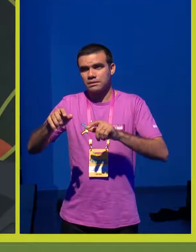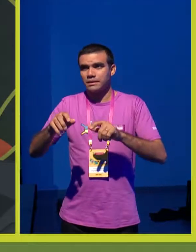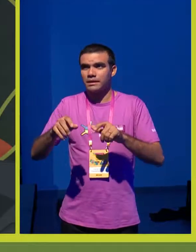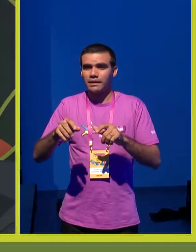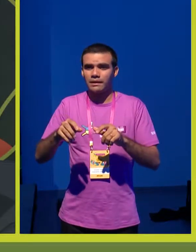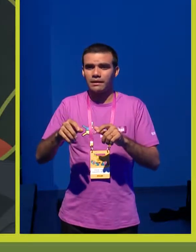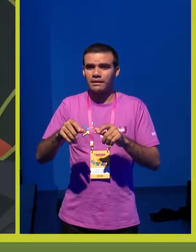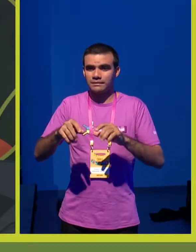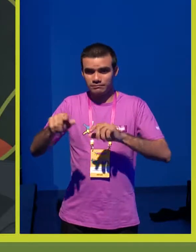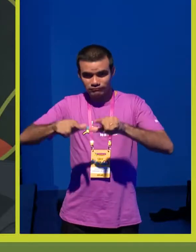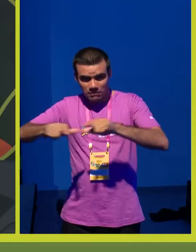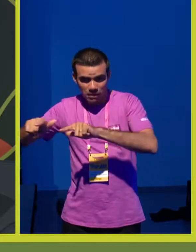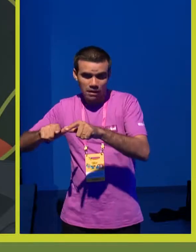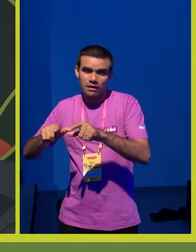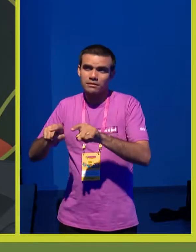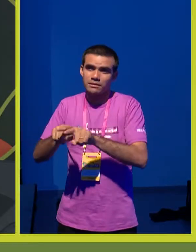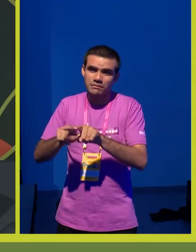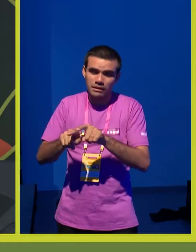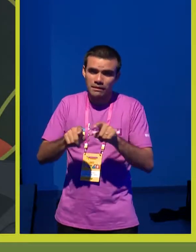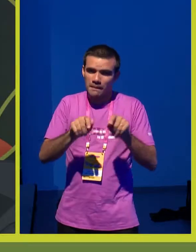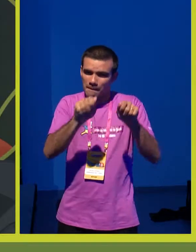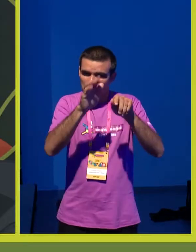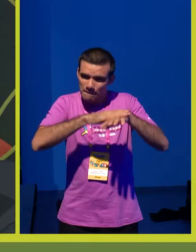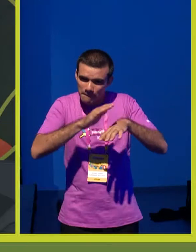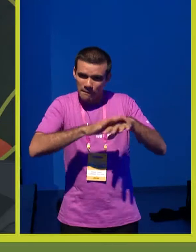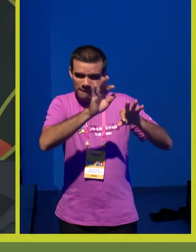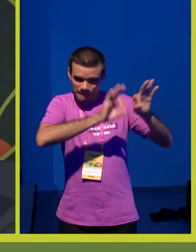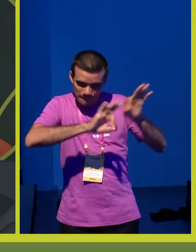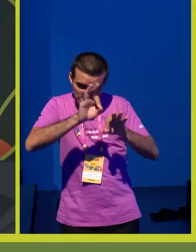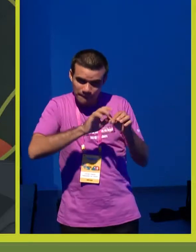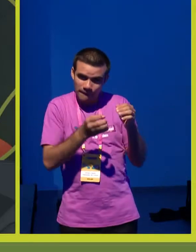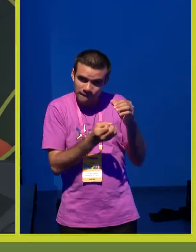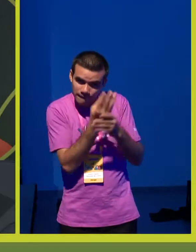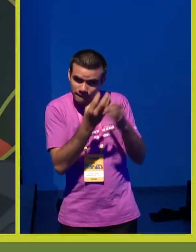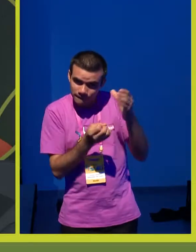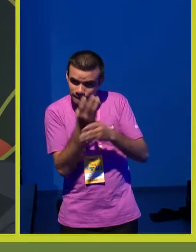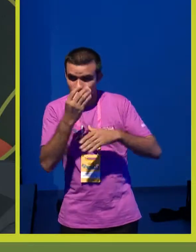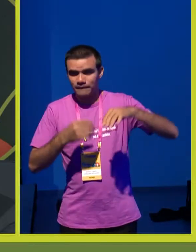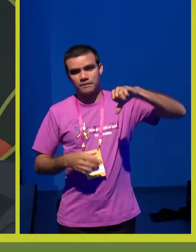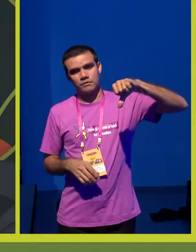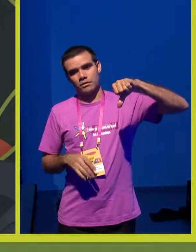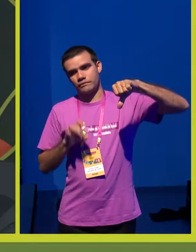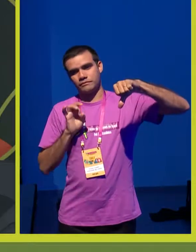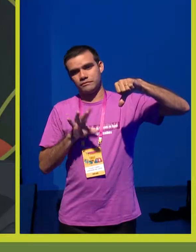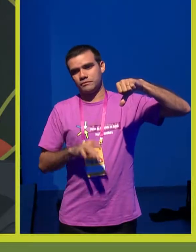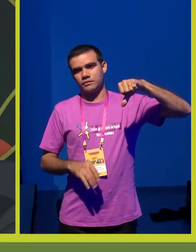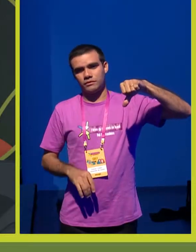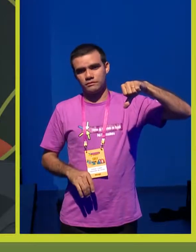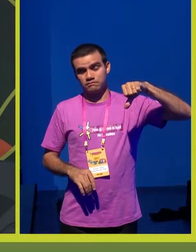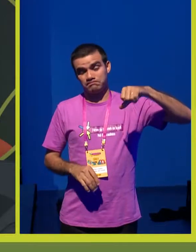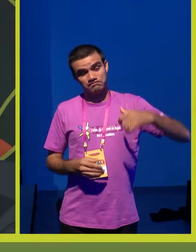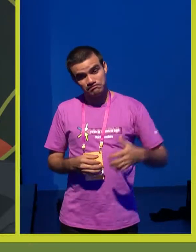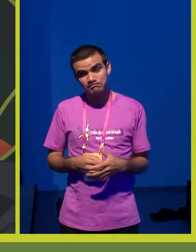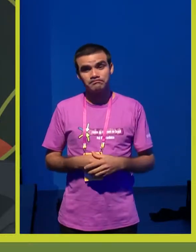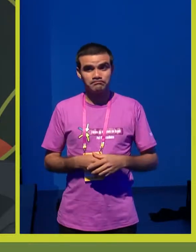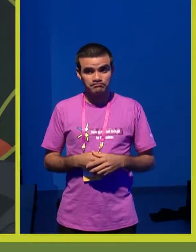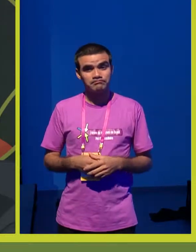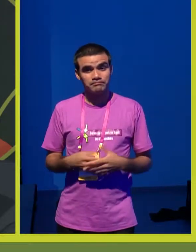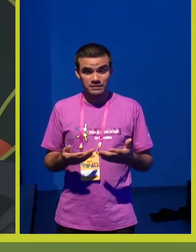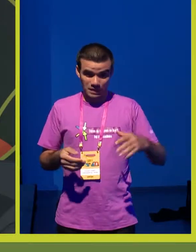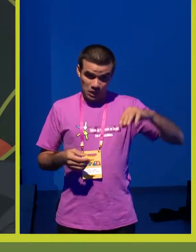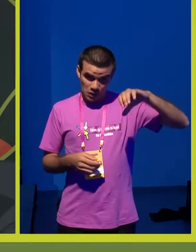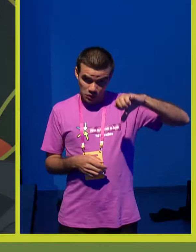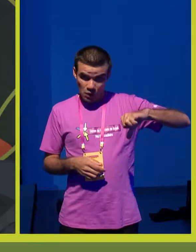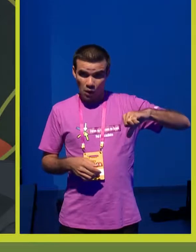facial mas desenvolvedores de tecnologia para o mercado são somente nove e desses